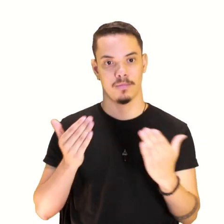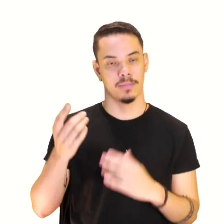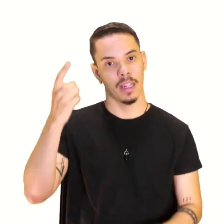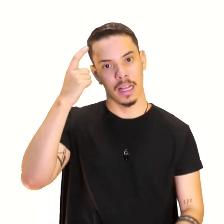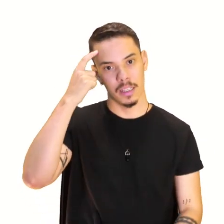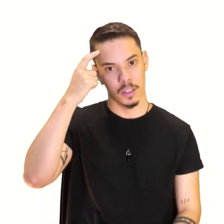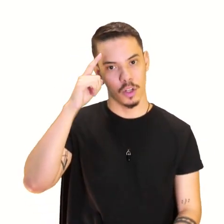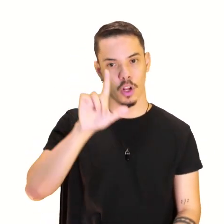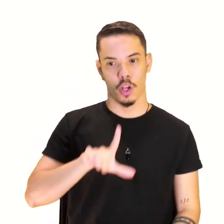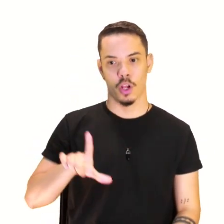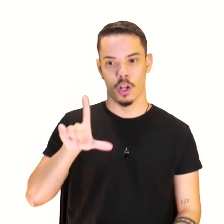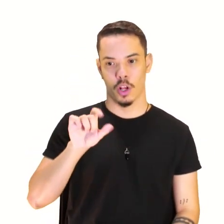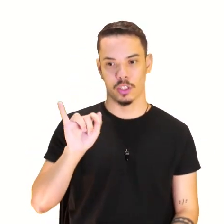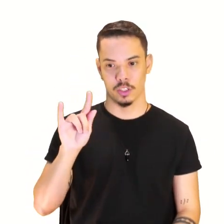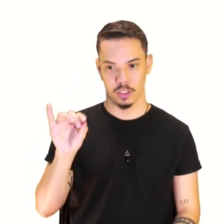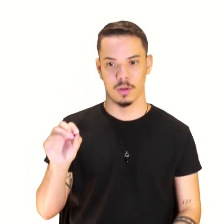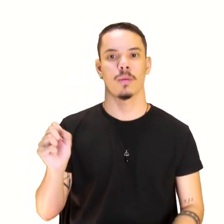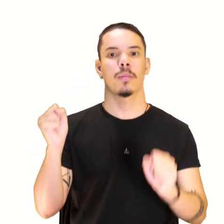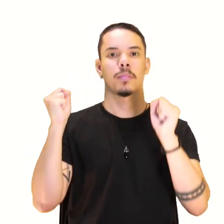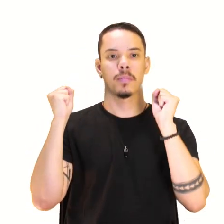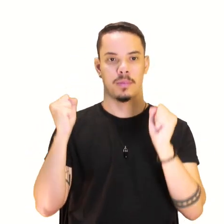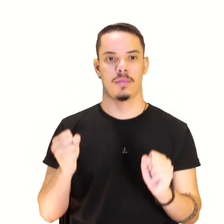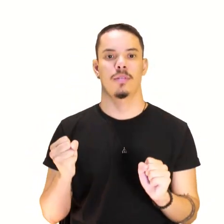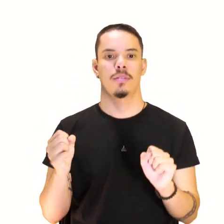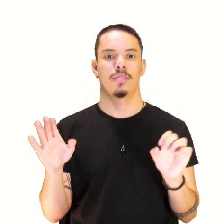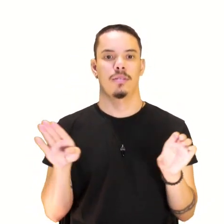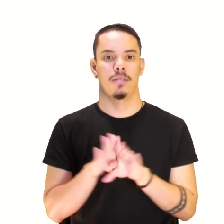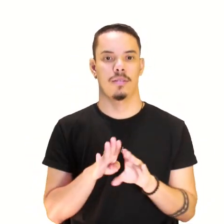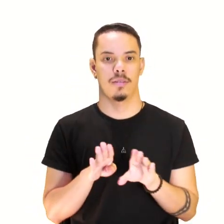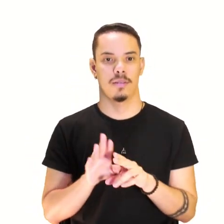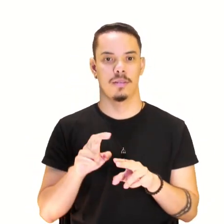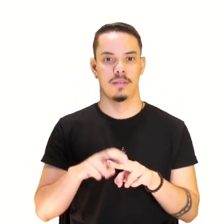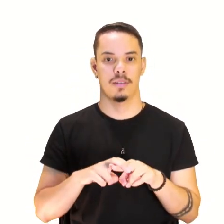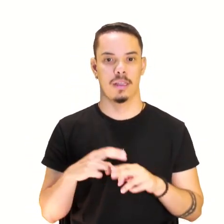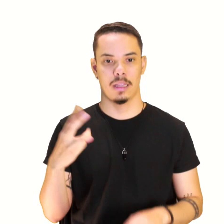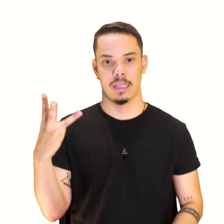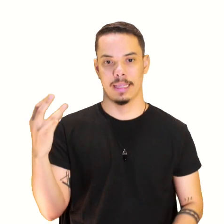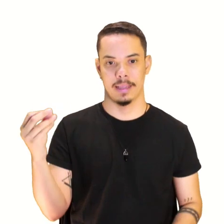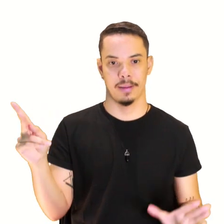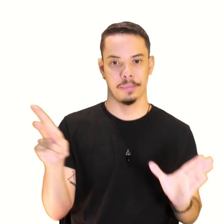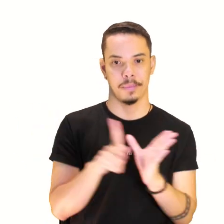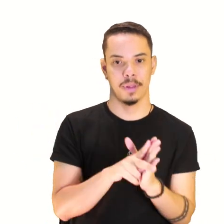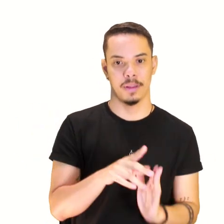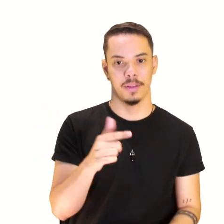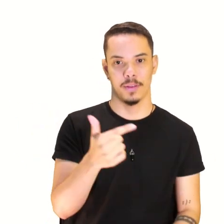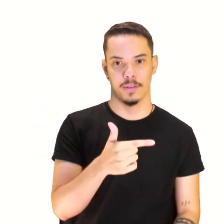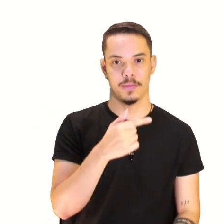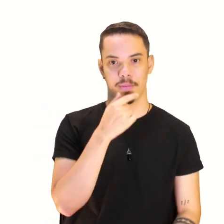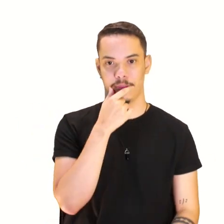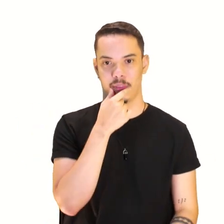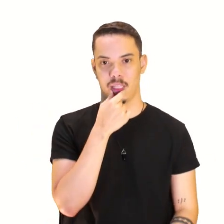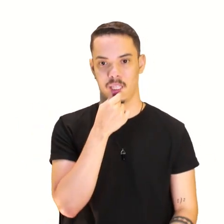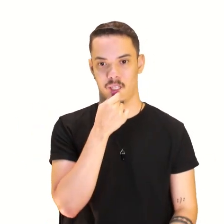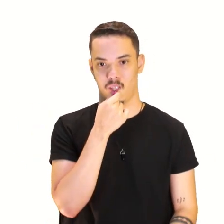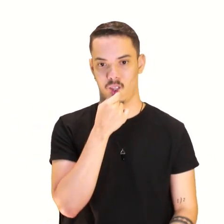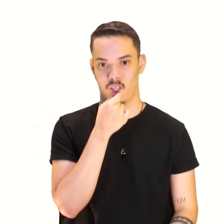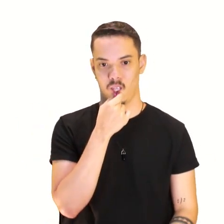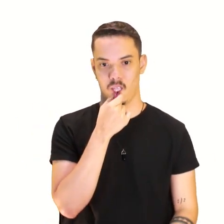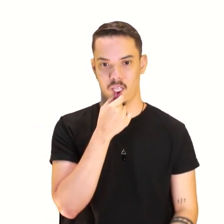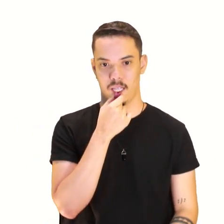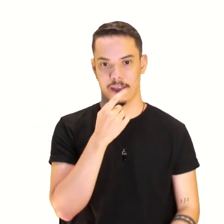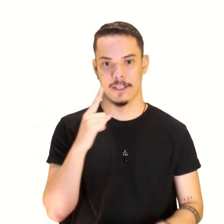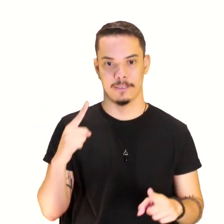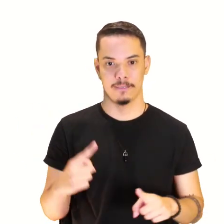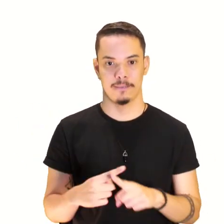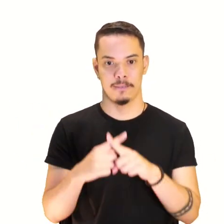lógico, fazer mentalmente? Pode também. Pode também, né? Porque aqui, ó, de 30 para 2, né? O que ele fez? Multiplicou por